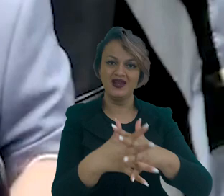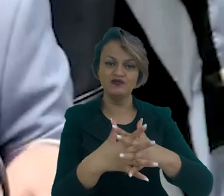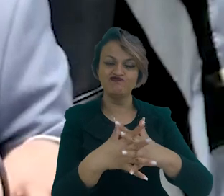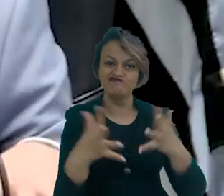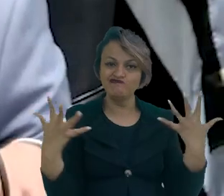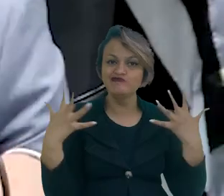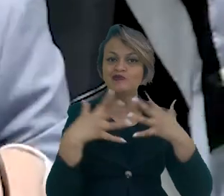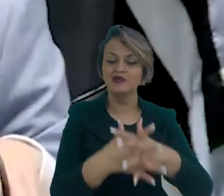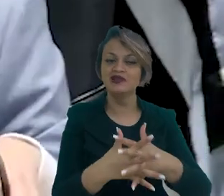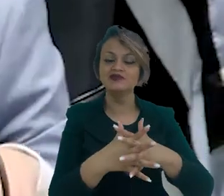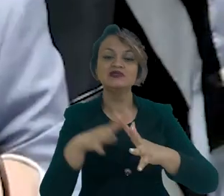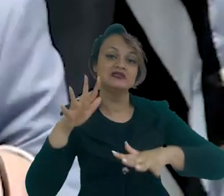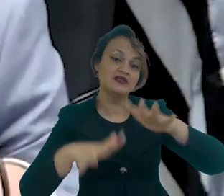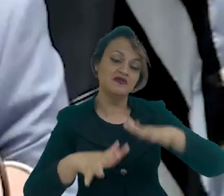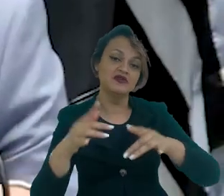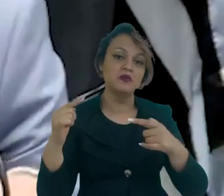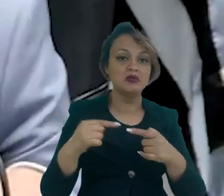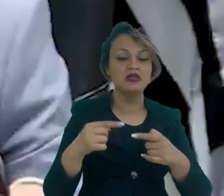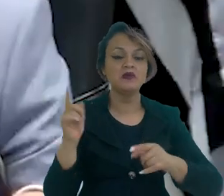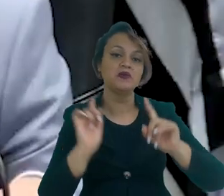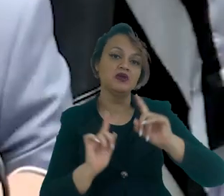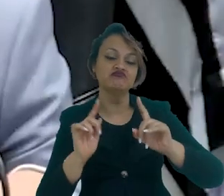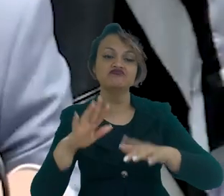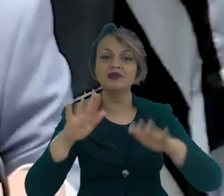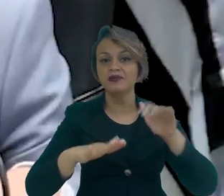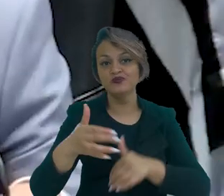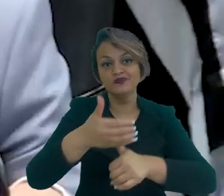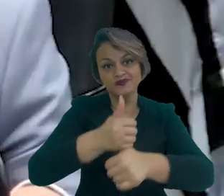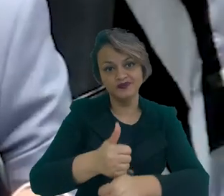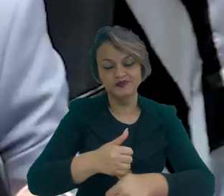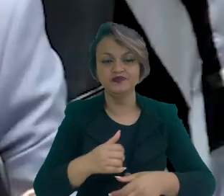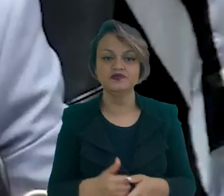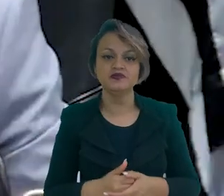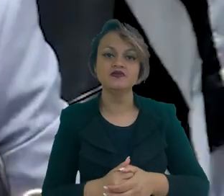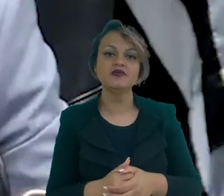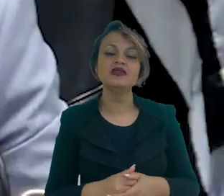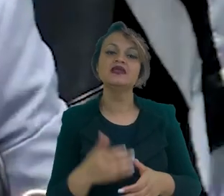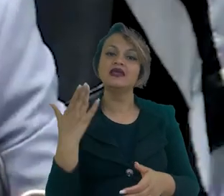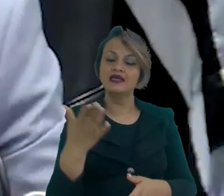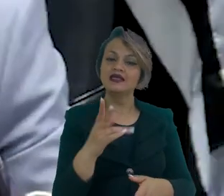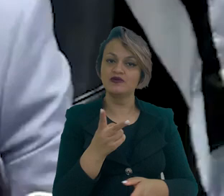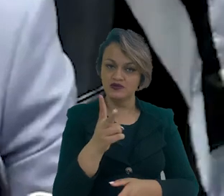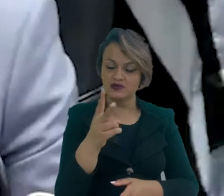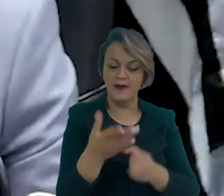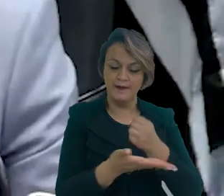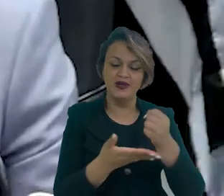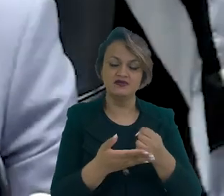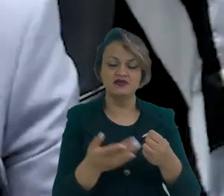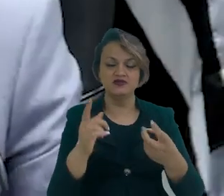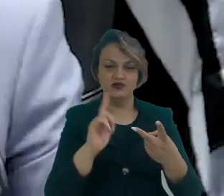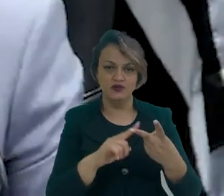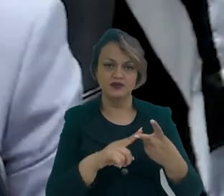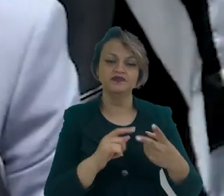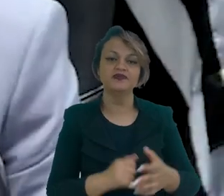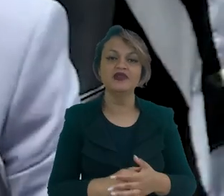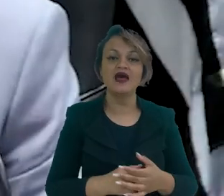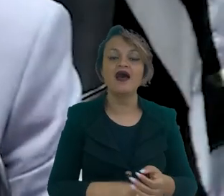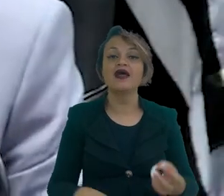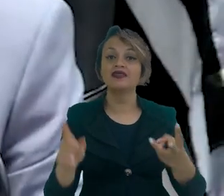nós temos saber que existe um complexo aqui que seja Talvez esse substituível eu acho que é isso